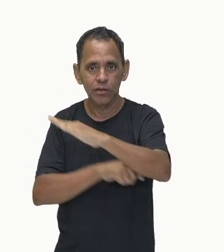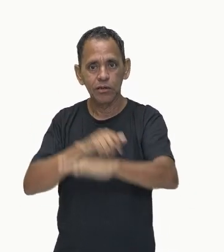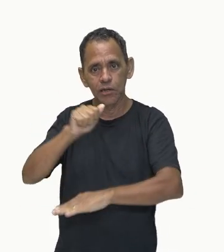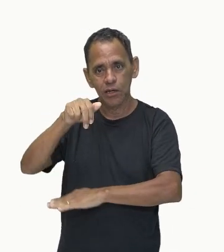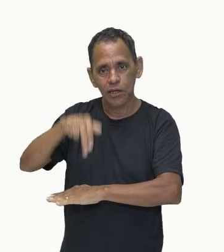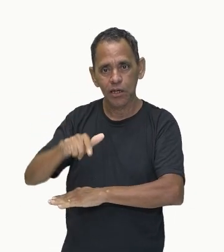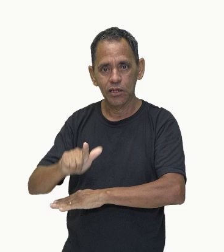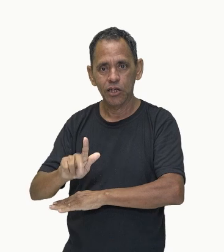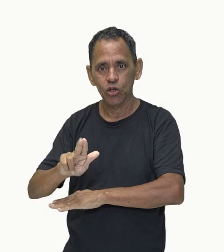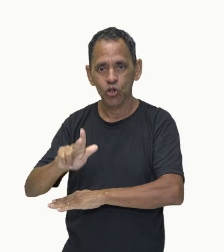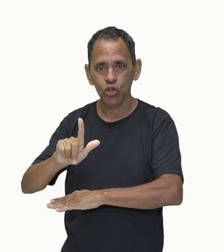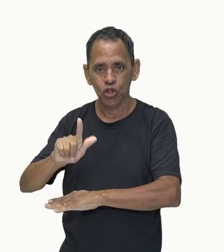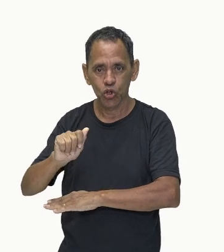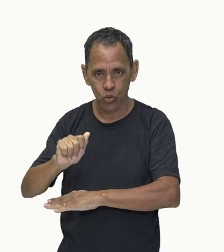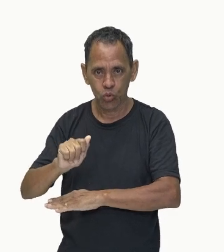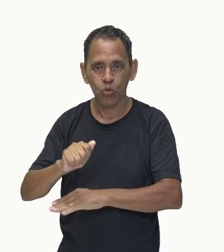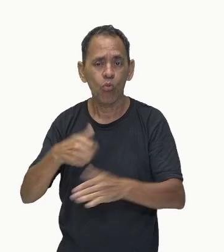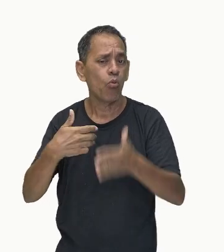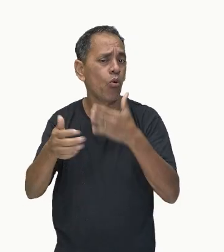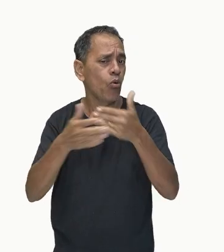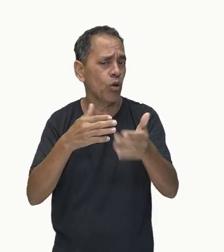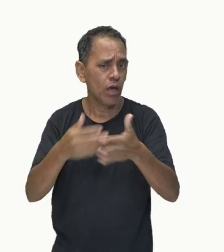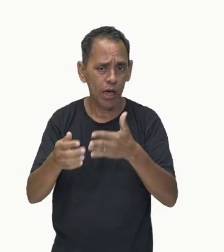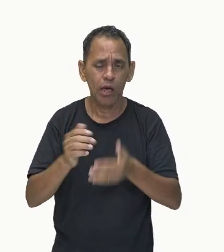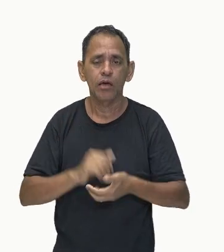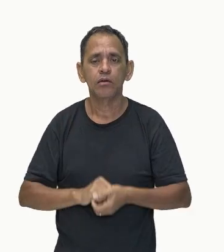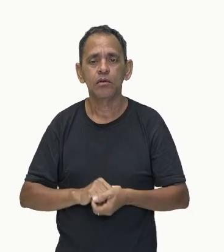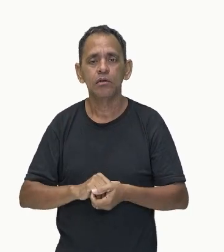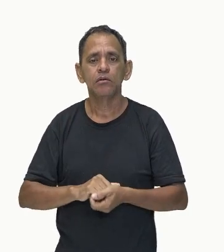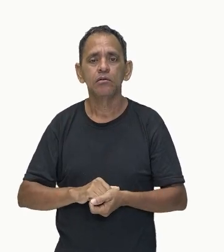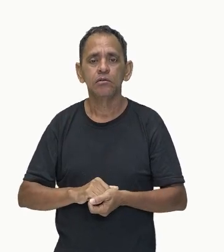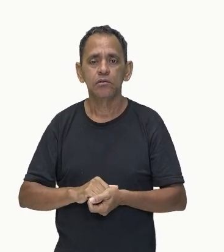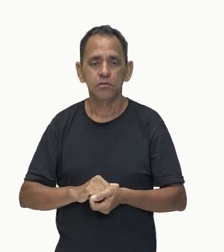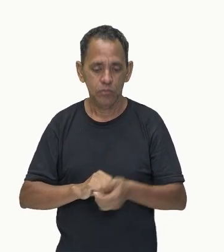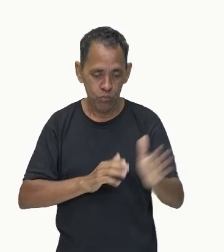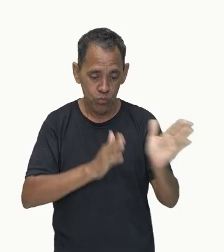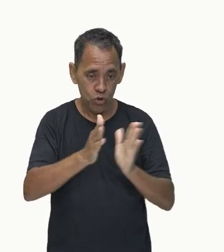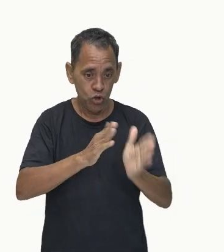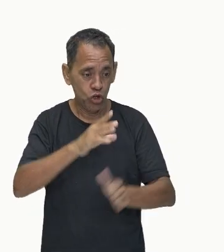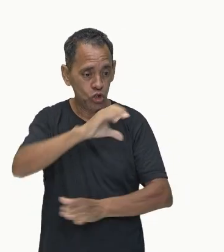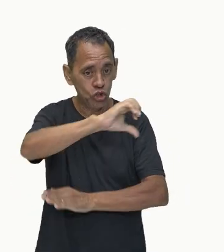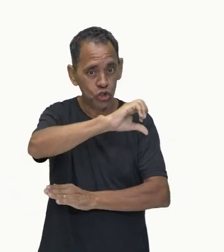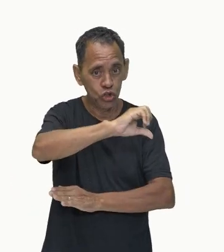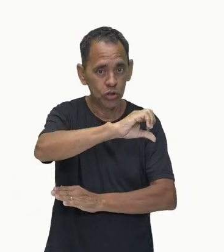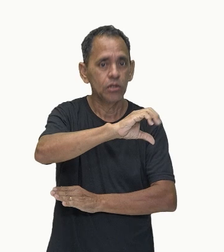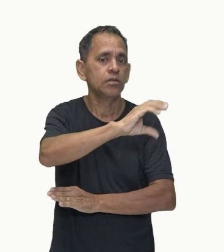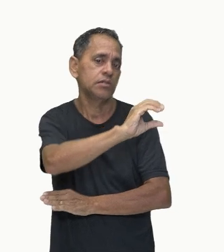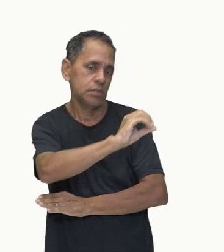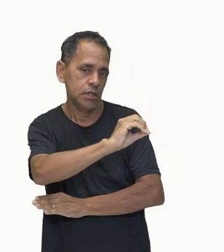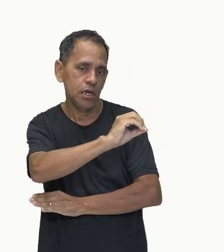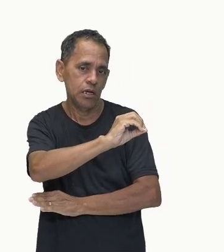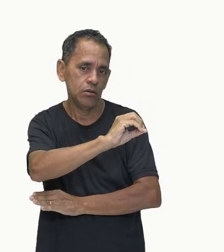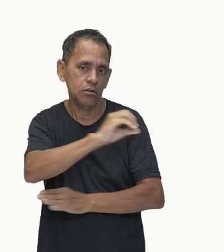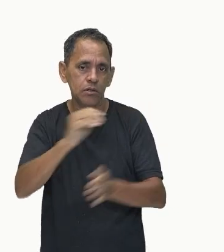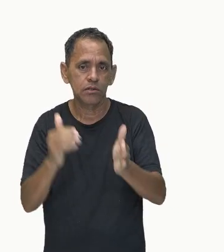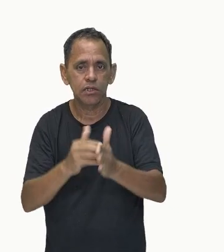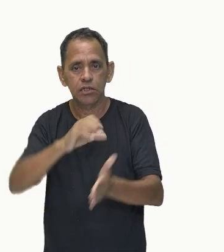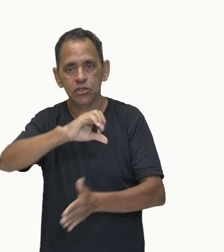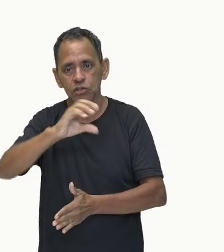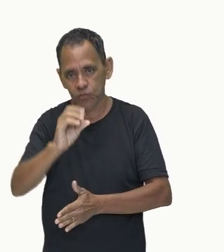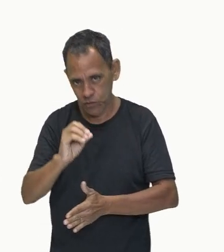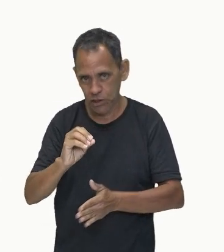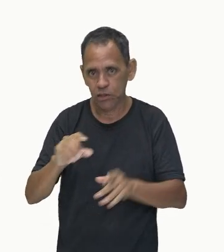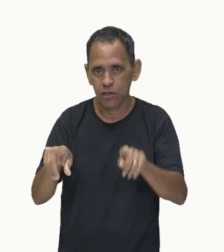um ângulo oblíquo, né? Está entre 90 e 0, entre 0 e 90. E a projeção, ou